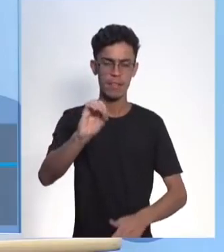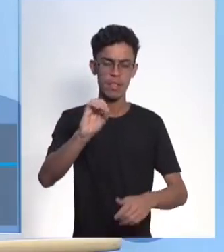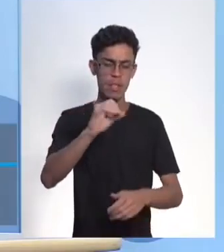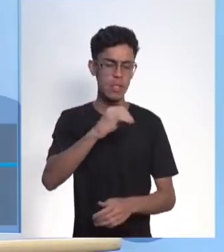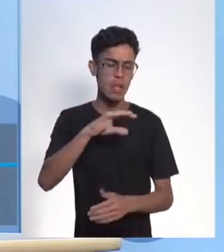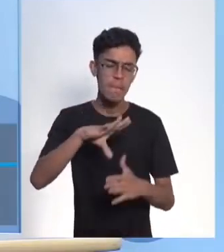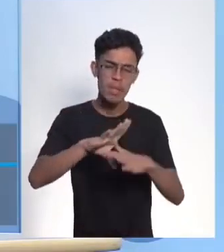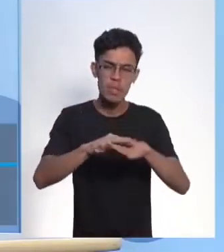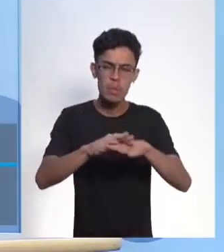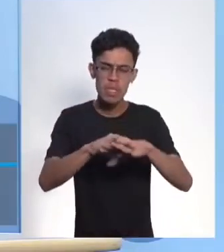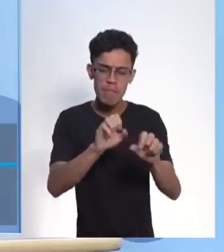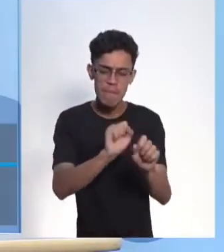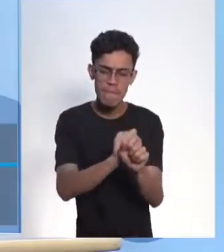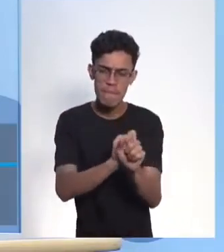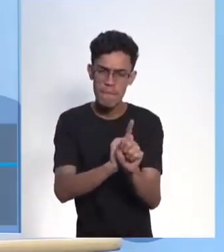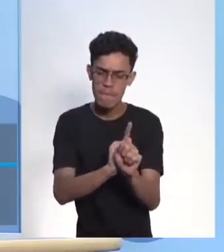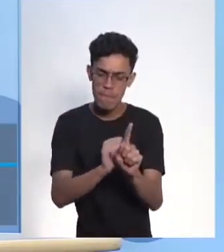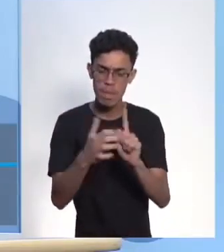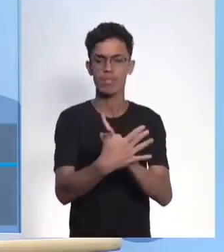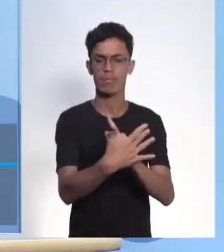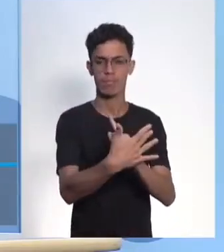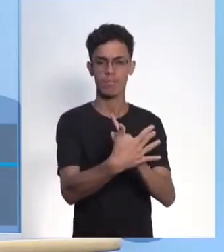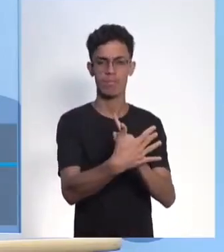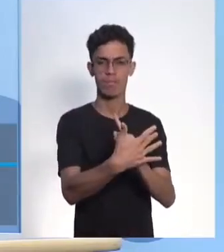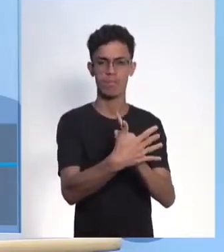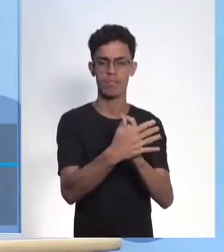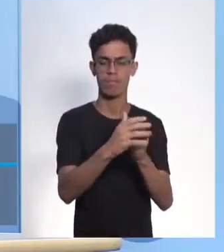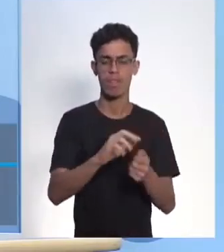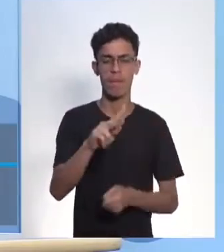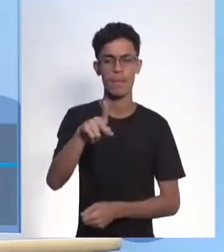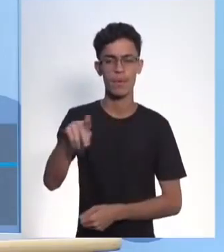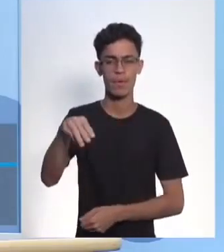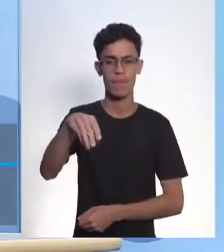da sociedade. Muito bem. Pro